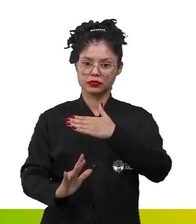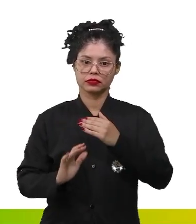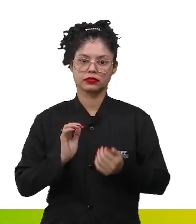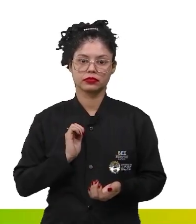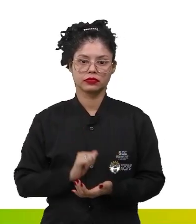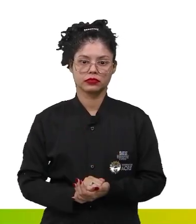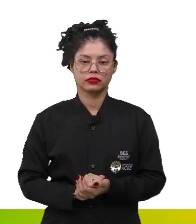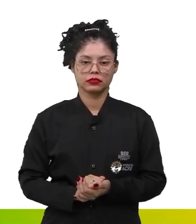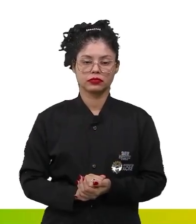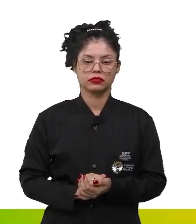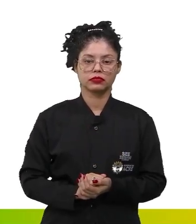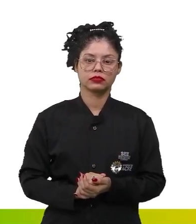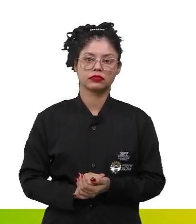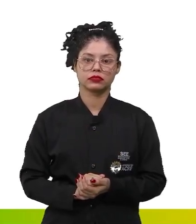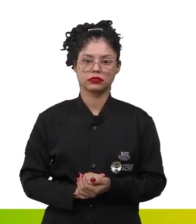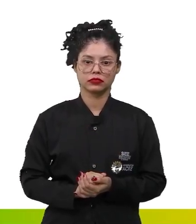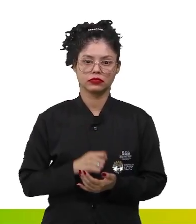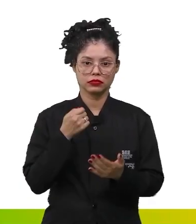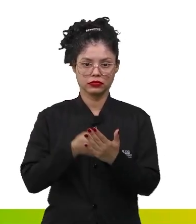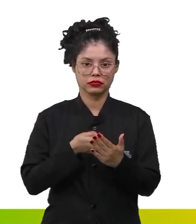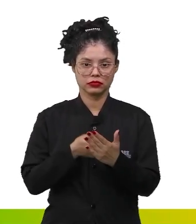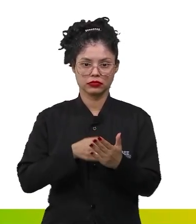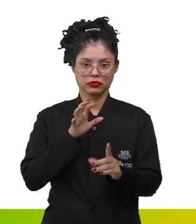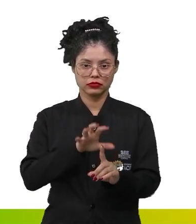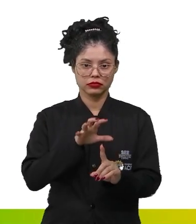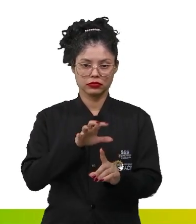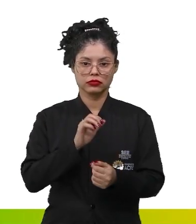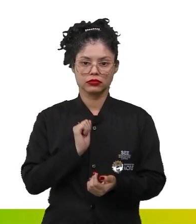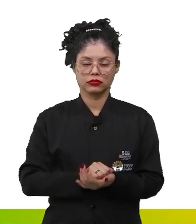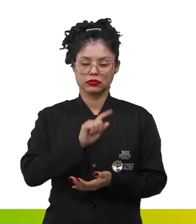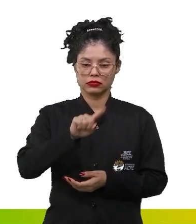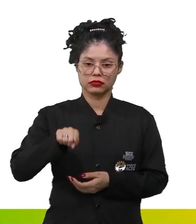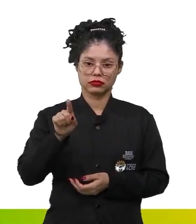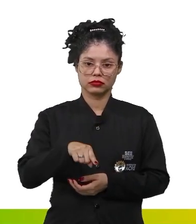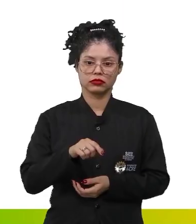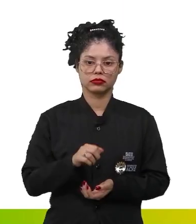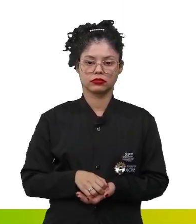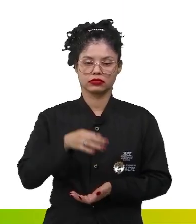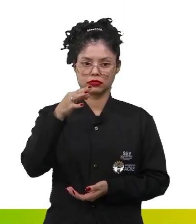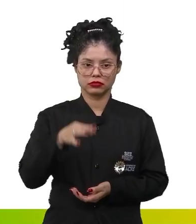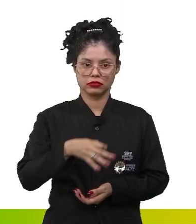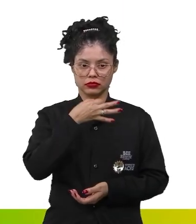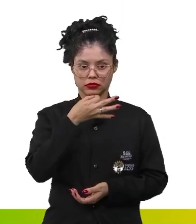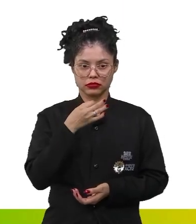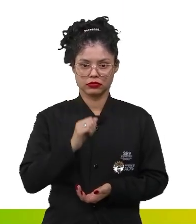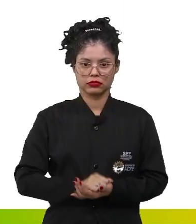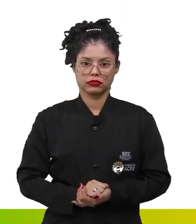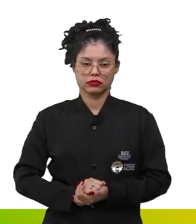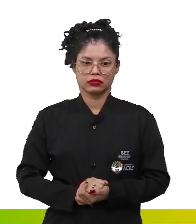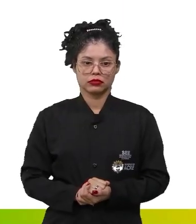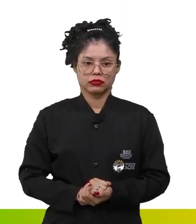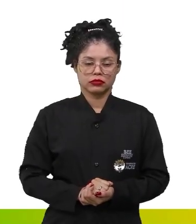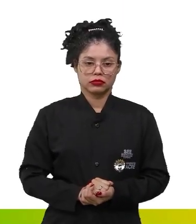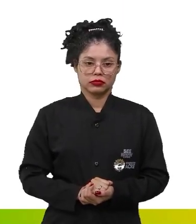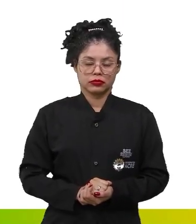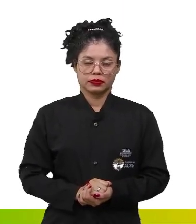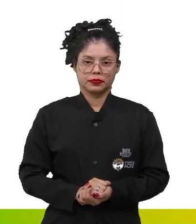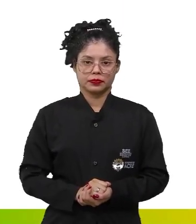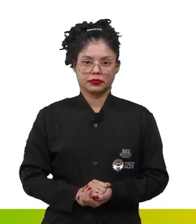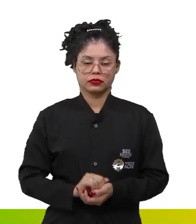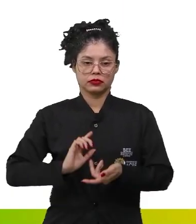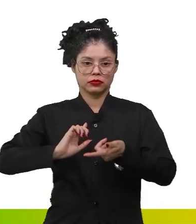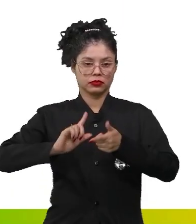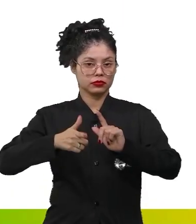atuais migrações internacionais forçadas, assinale a opção correta. Vamos então